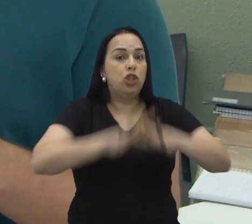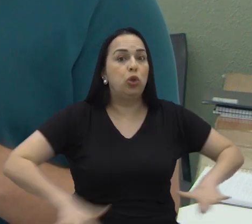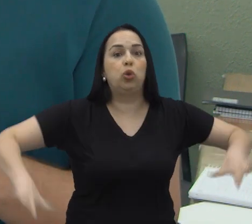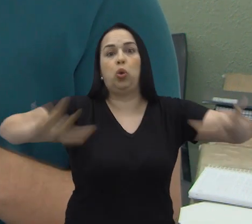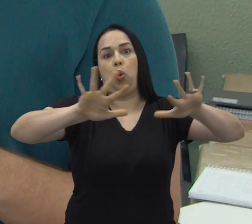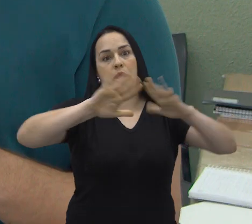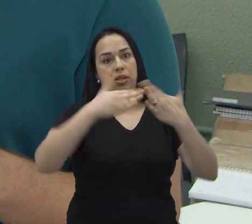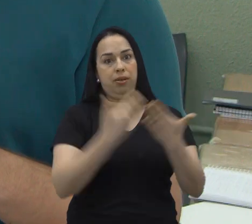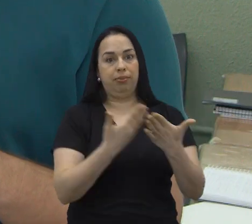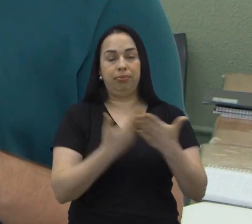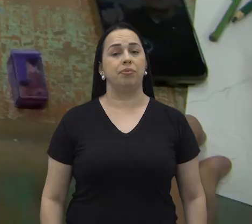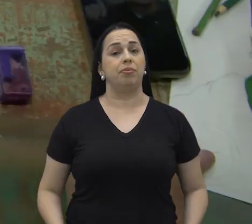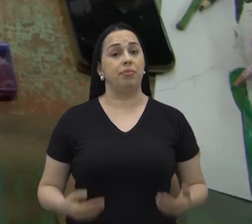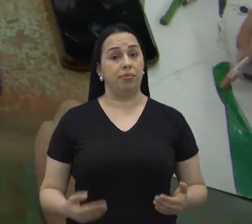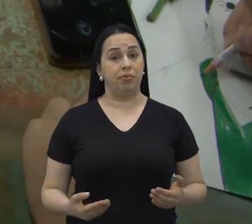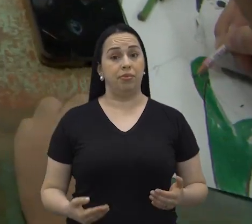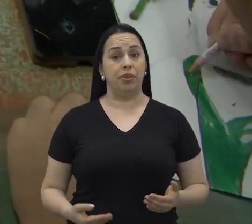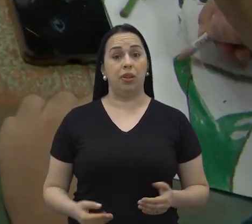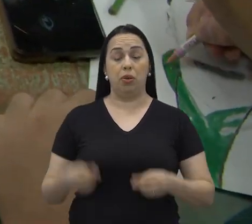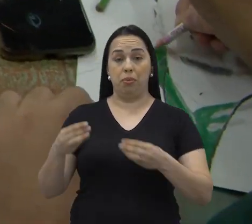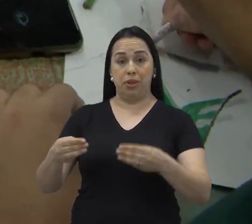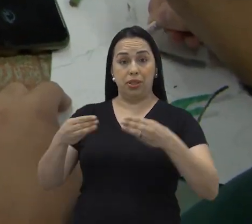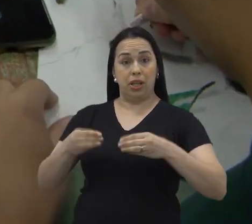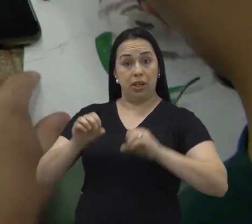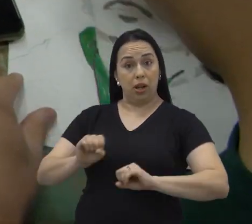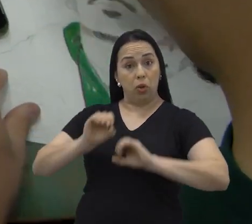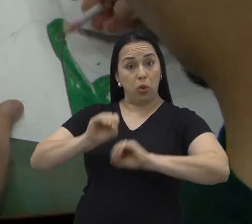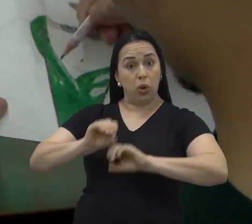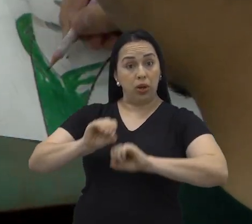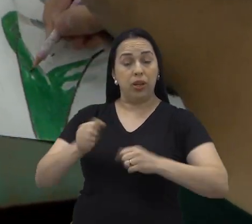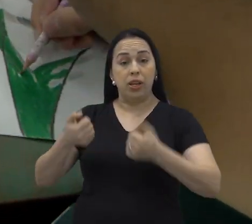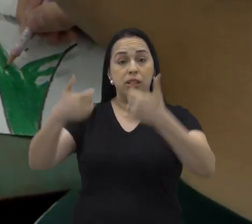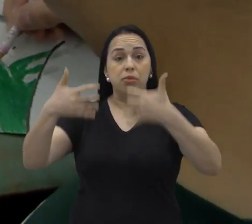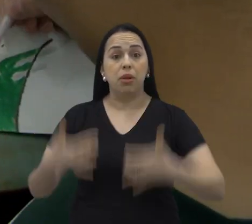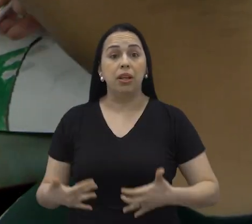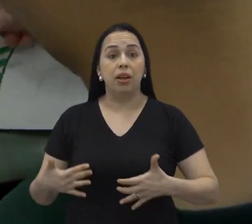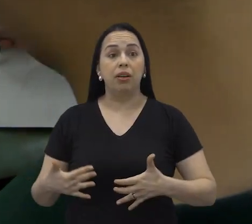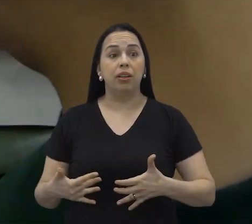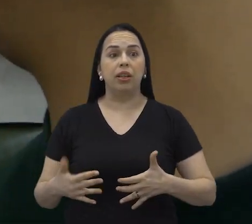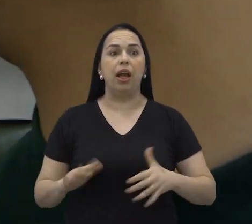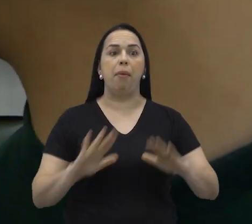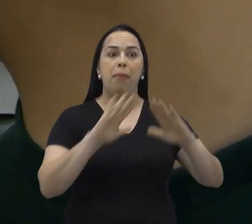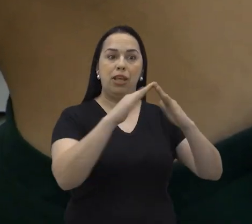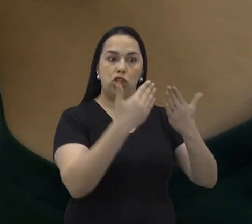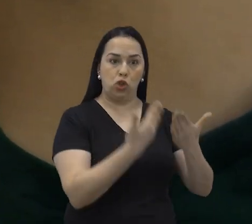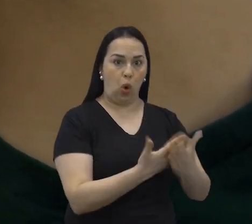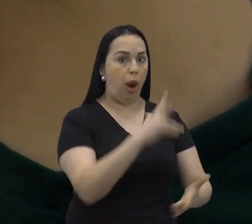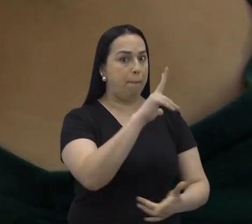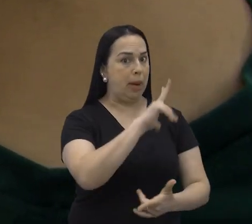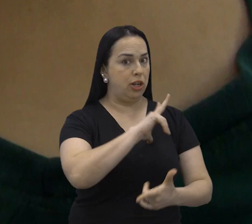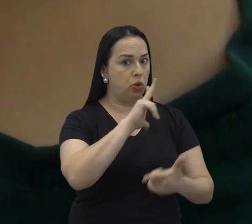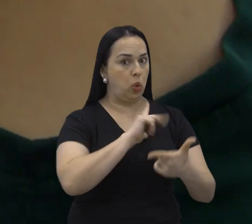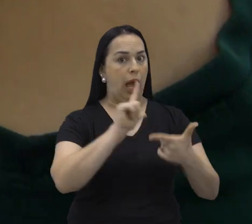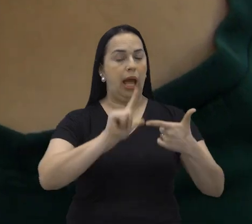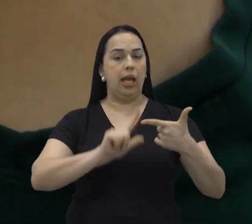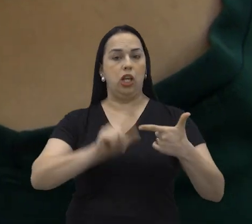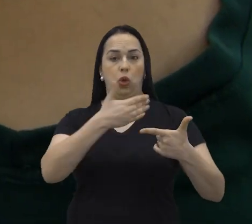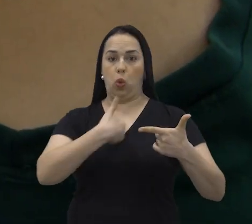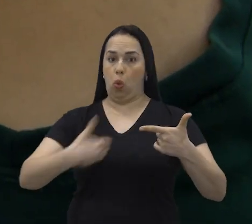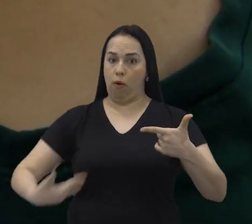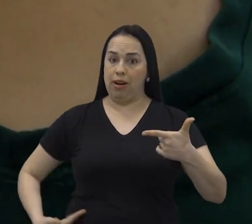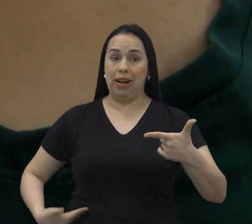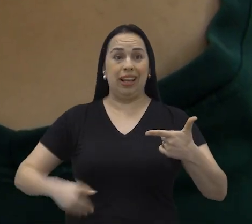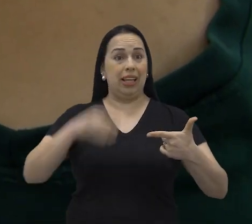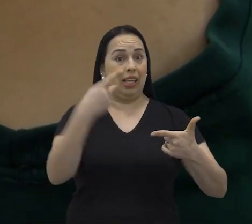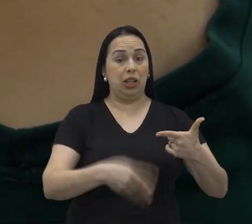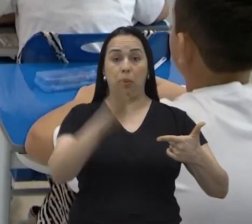mas da escola toda. Segundo o Ministério da Educação, essa medida valerá para escolas públicas e privadas de